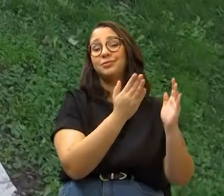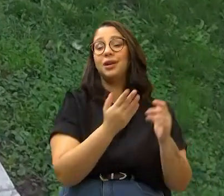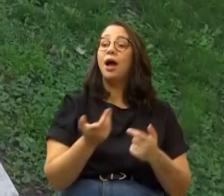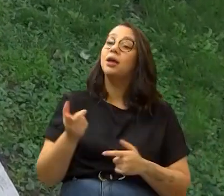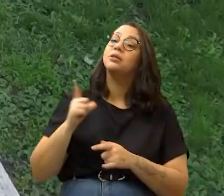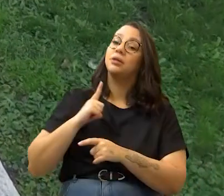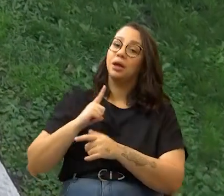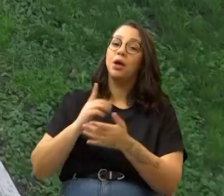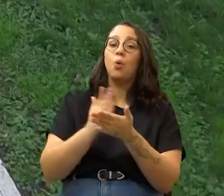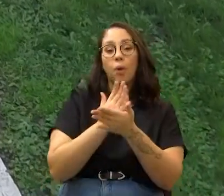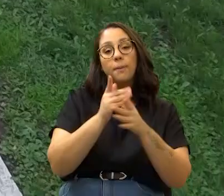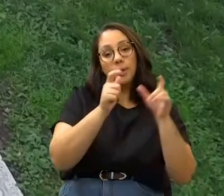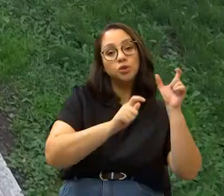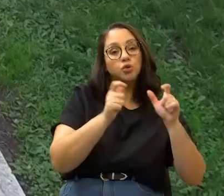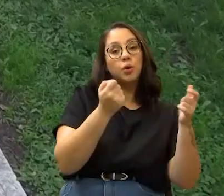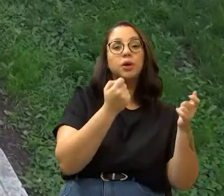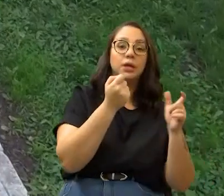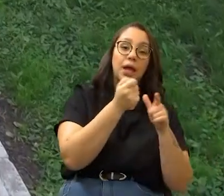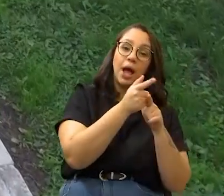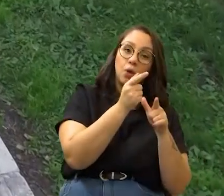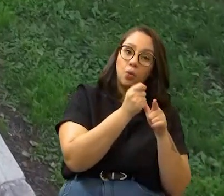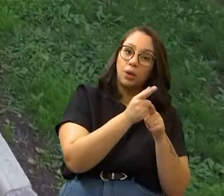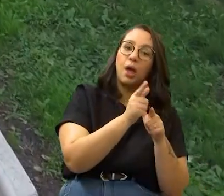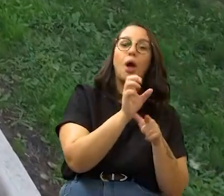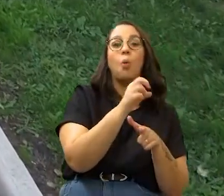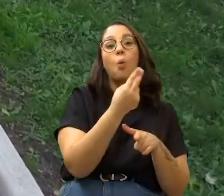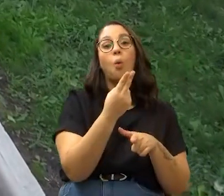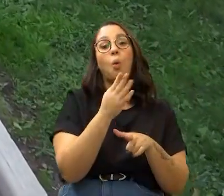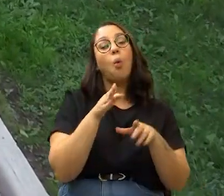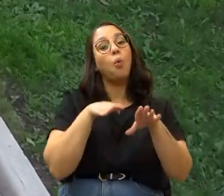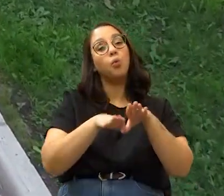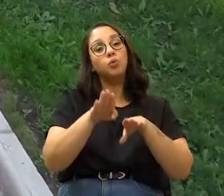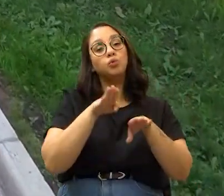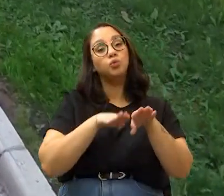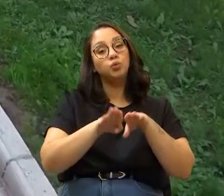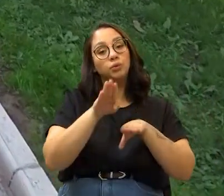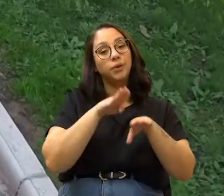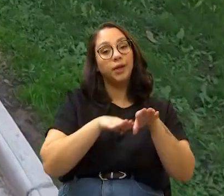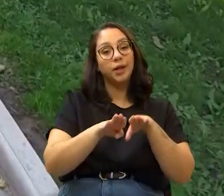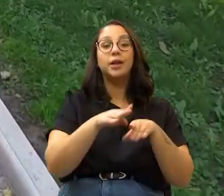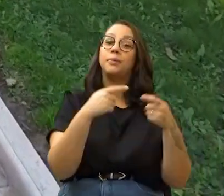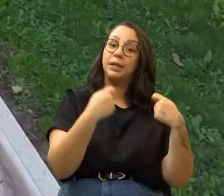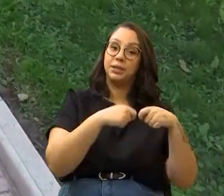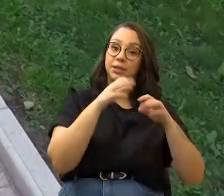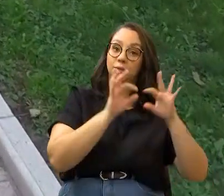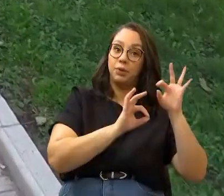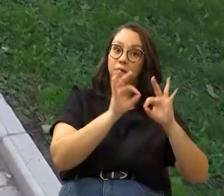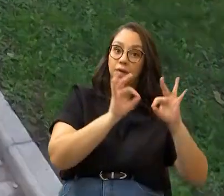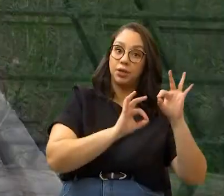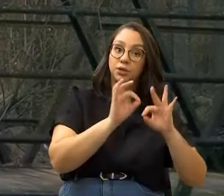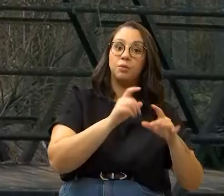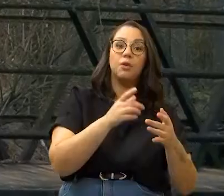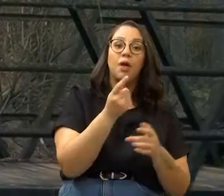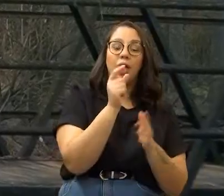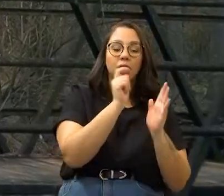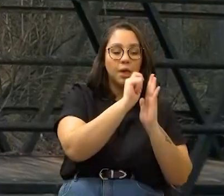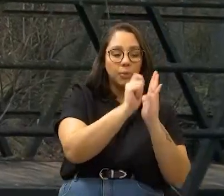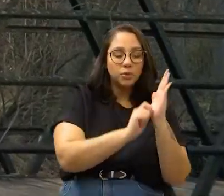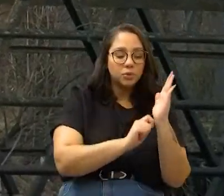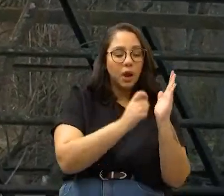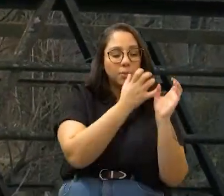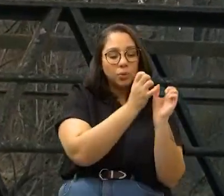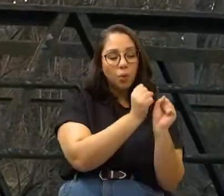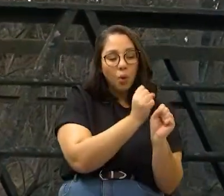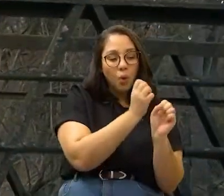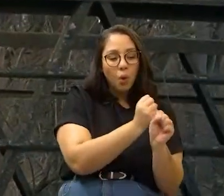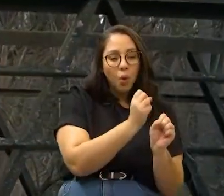Aí por isso que tem pessoas que optam pelo aluguel, tem quem mande fazer, né, na costureira. tem que estar ali no planejamento e ver realmente na ponta